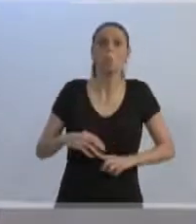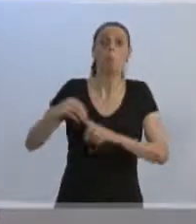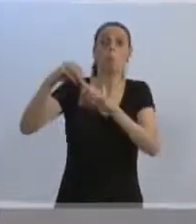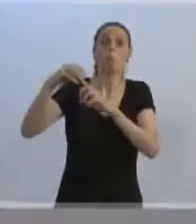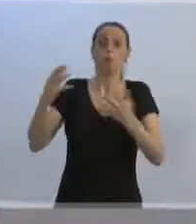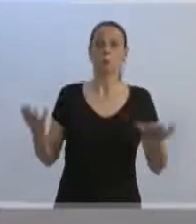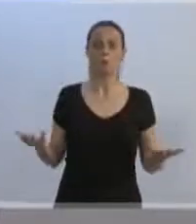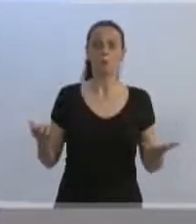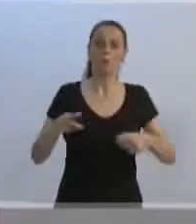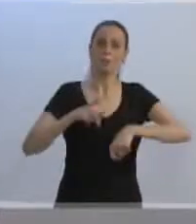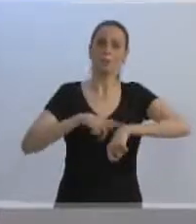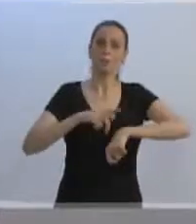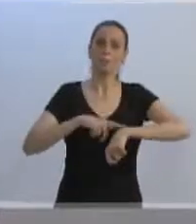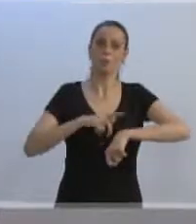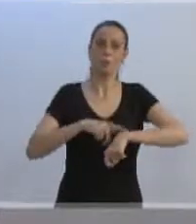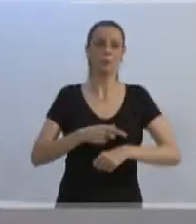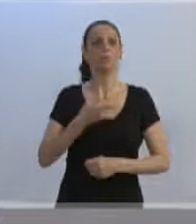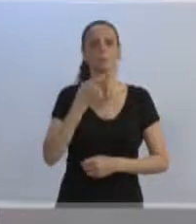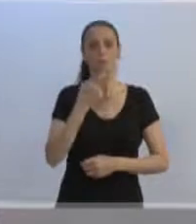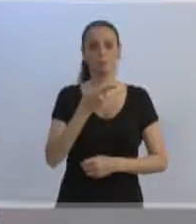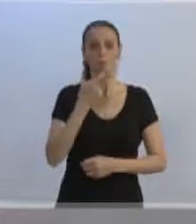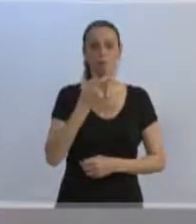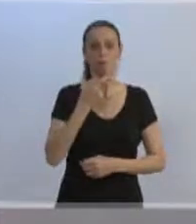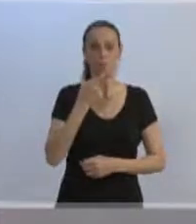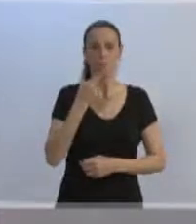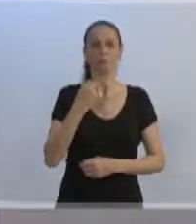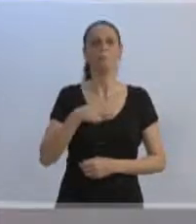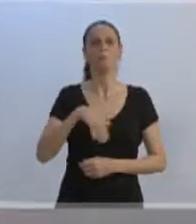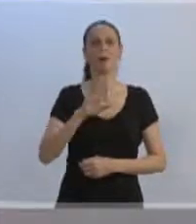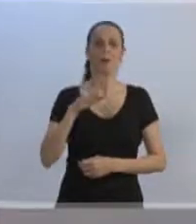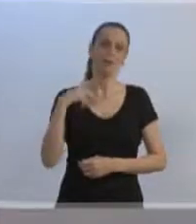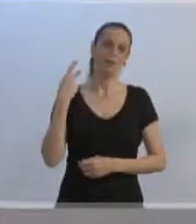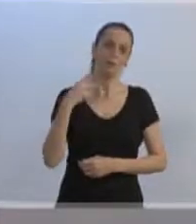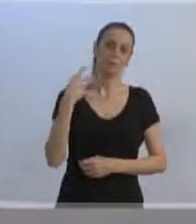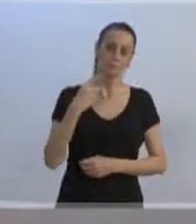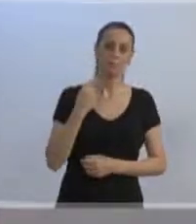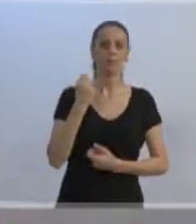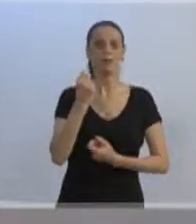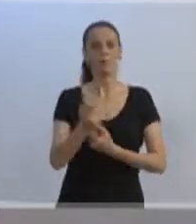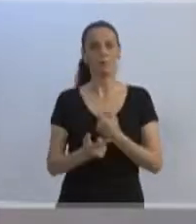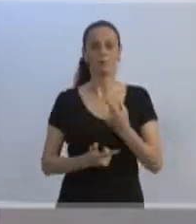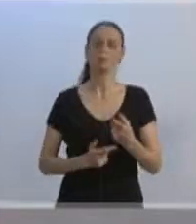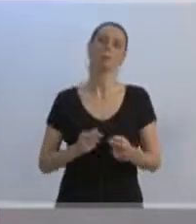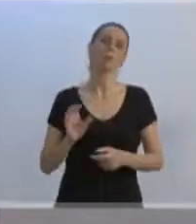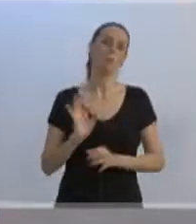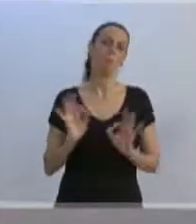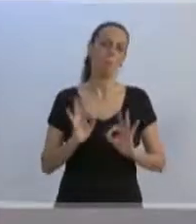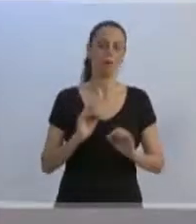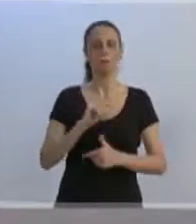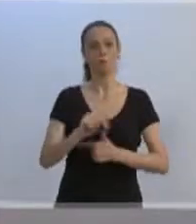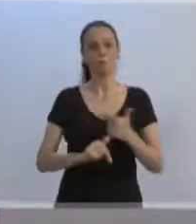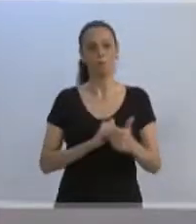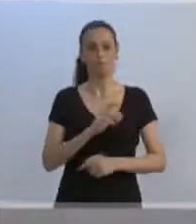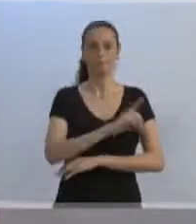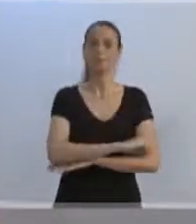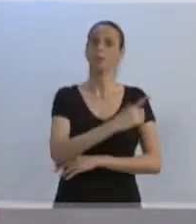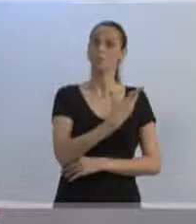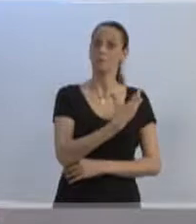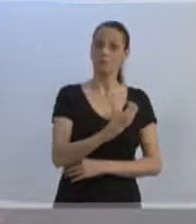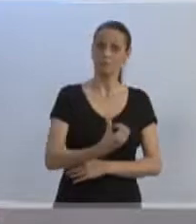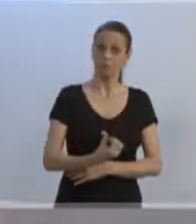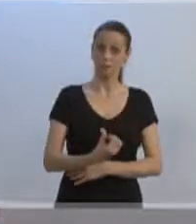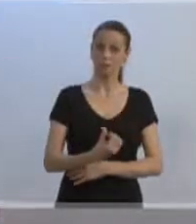momento em que foi falado por mais parlamentares o que uns está trabalhando é no dia 26